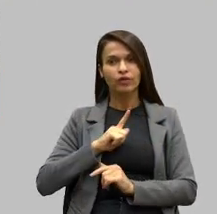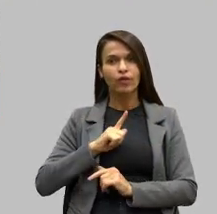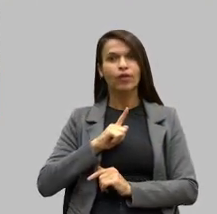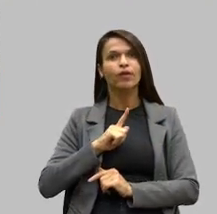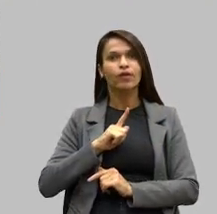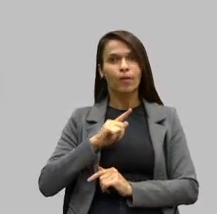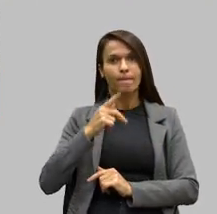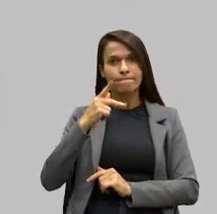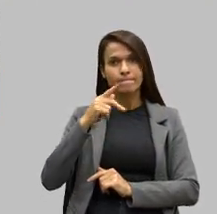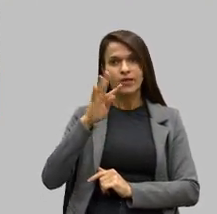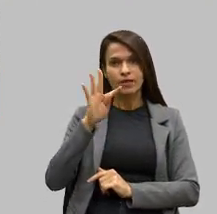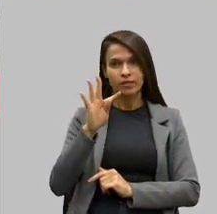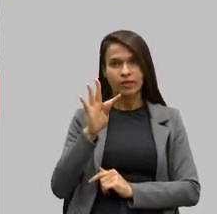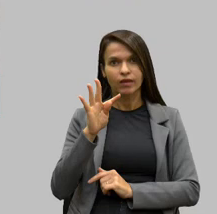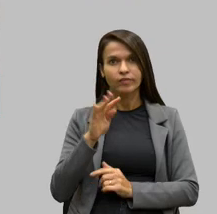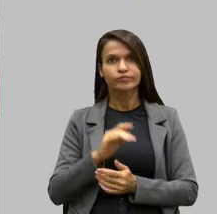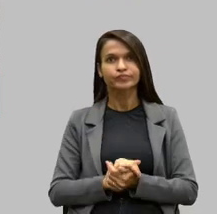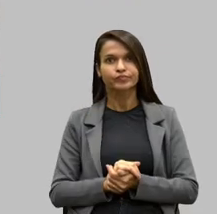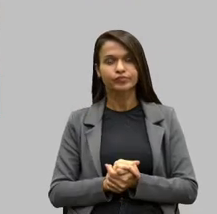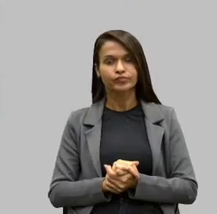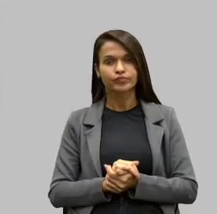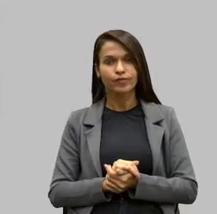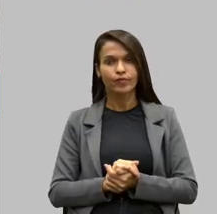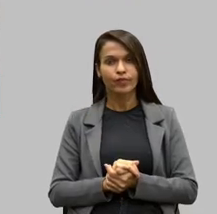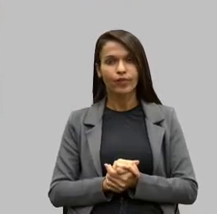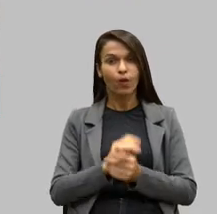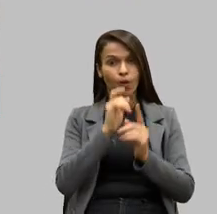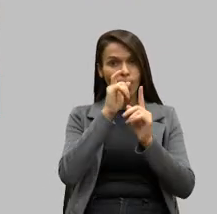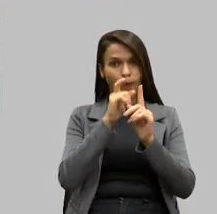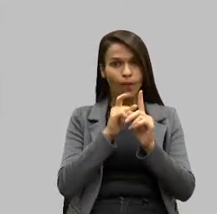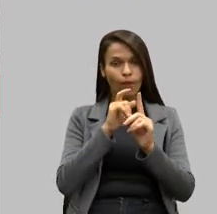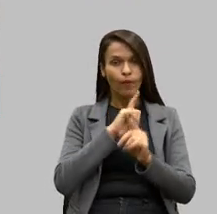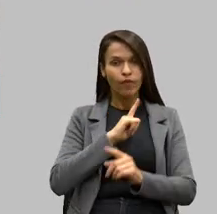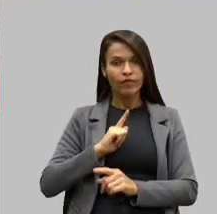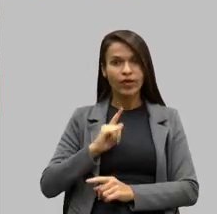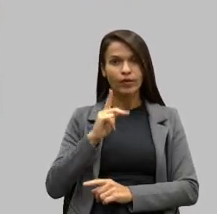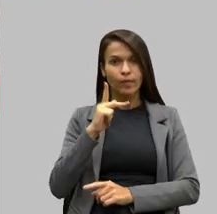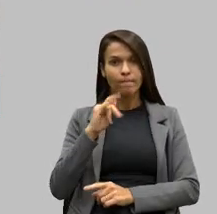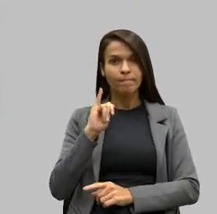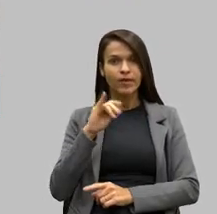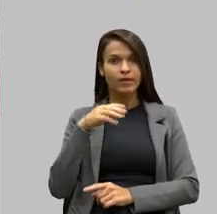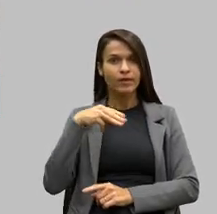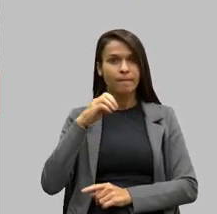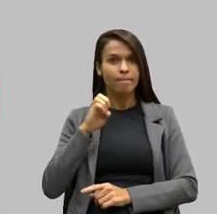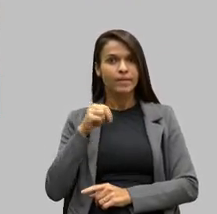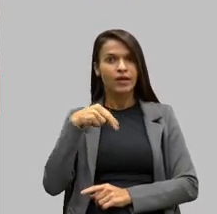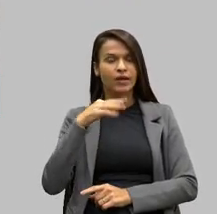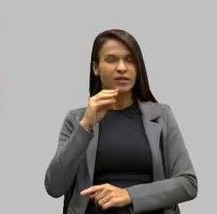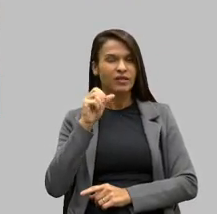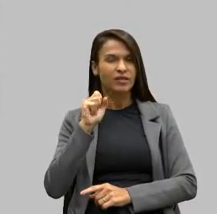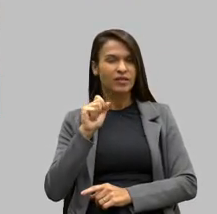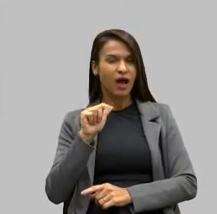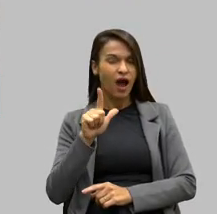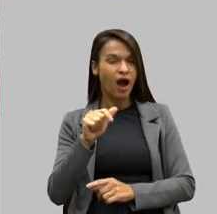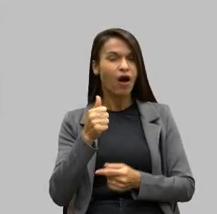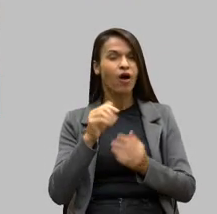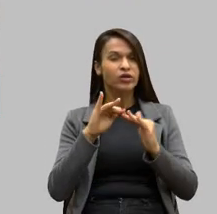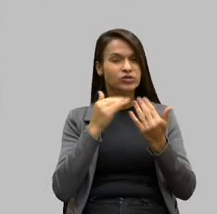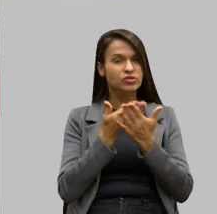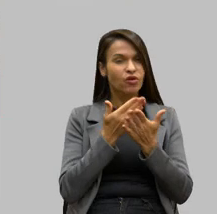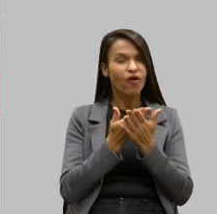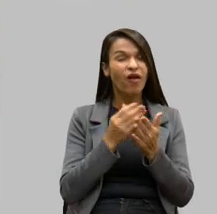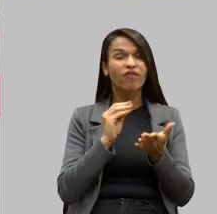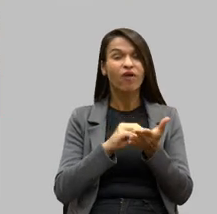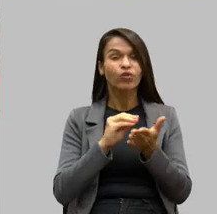O governo Pimentel deixou as escolas sem o básico, faltou dinheiro para a merenda das